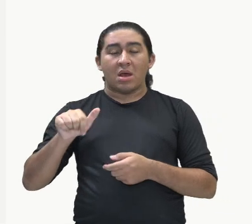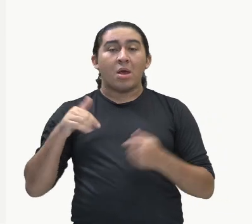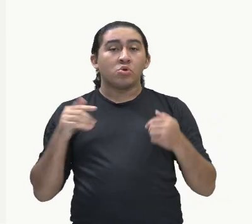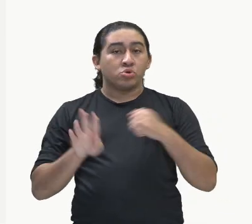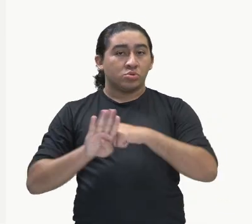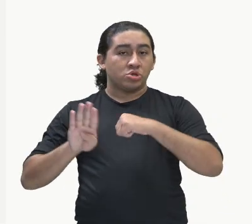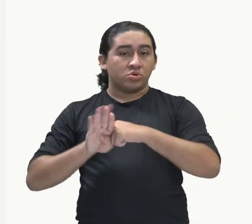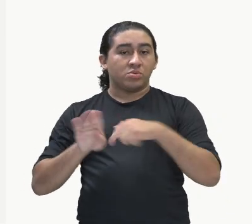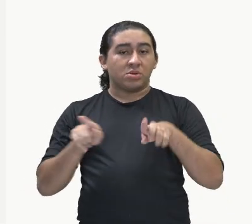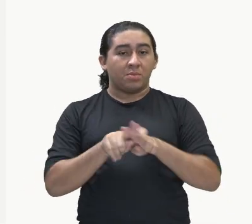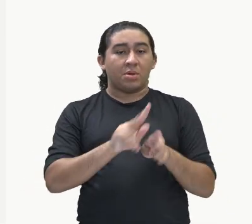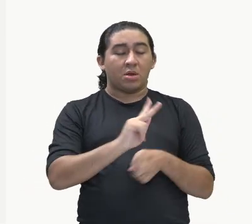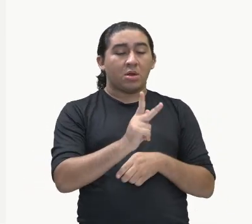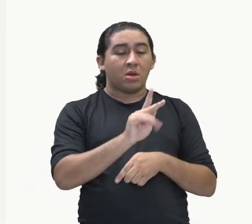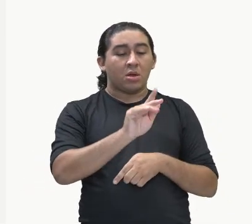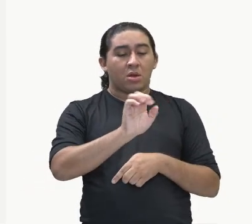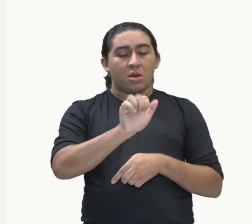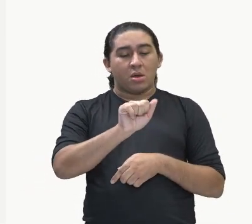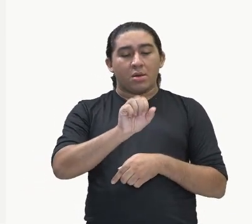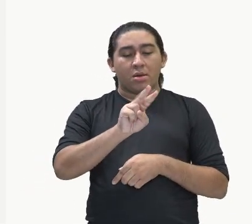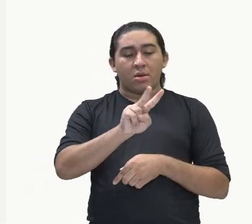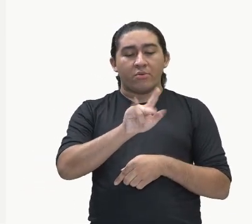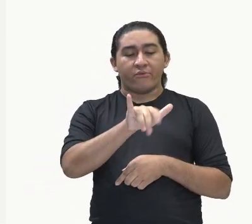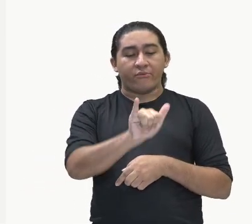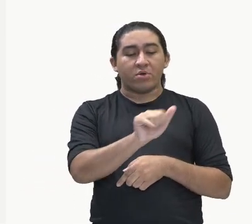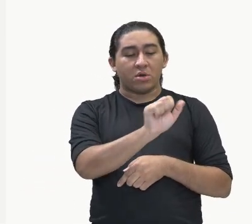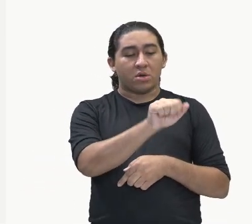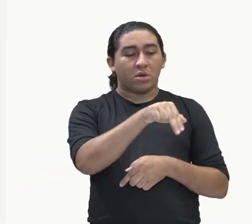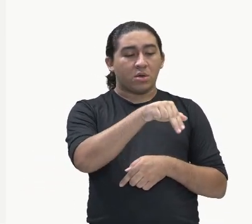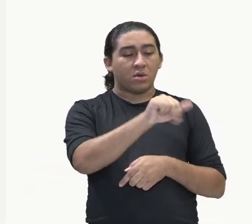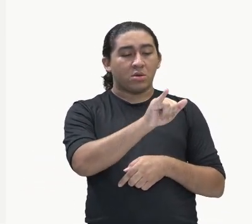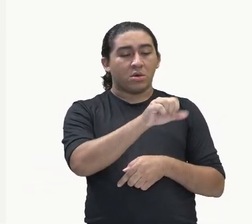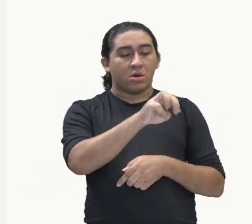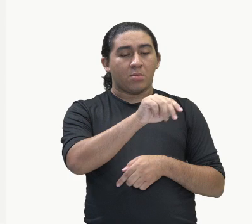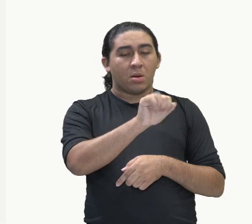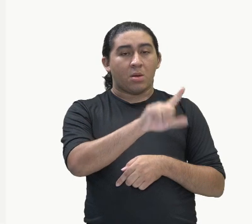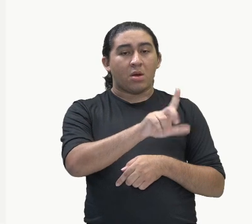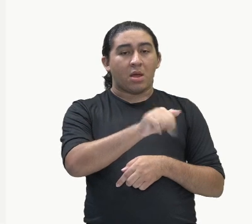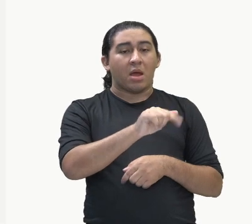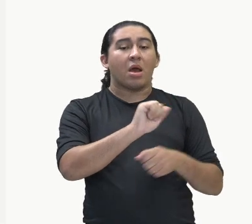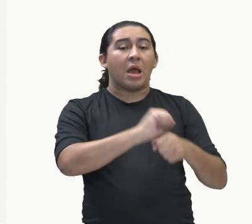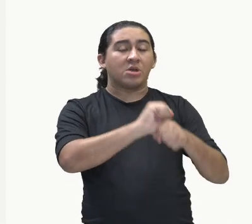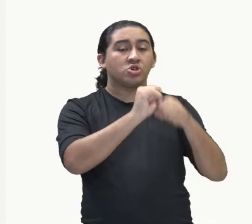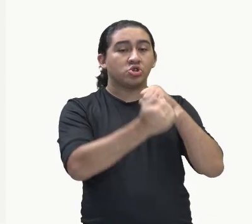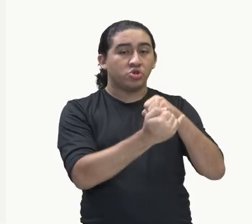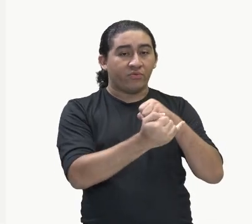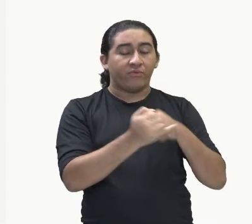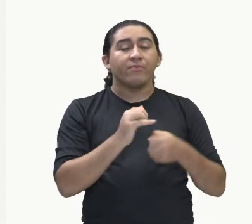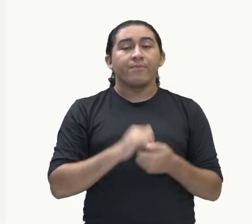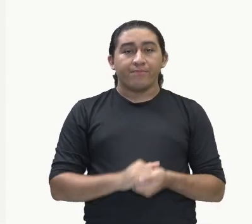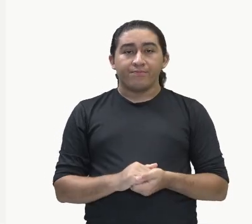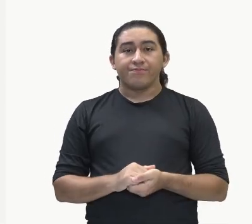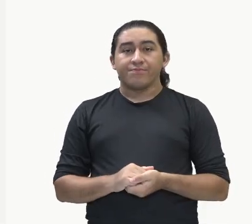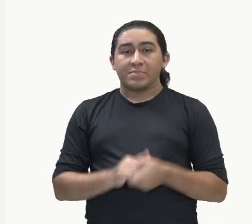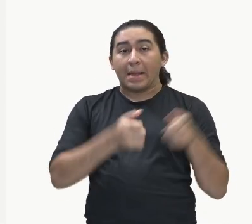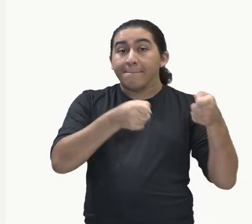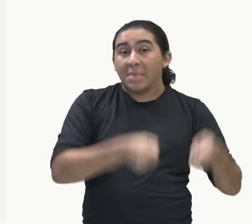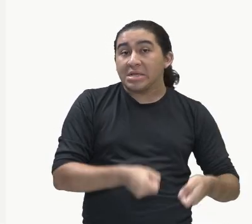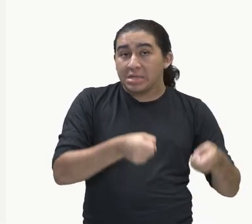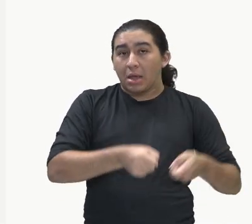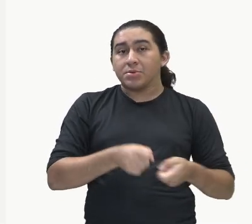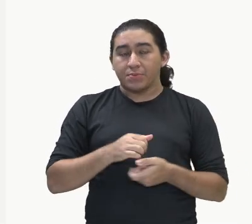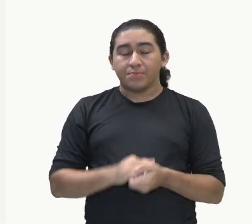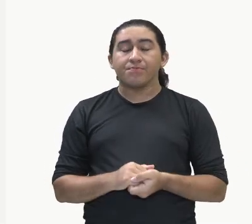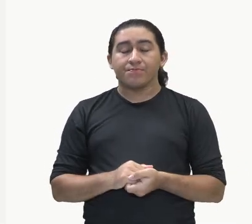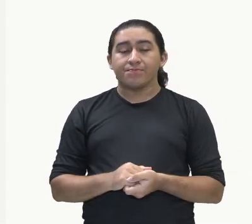essa expressão aqui está sendo utilizado como adjetivo, embora o adjetivo seja esse aqui mesmo, heavy, pesado, tá?